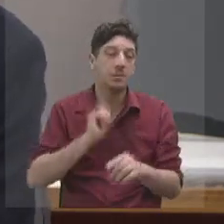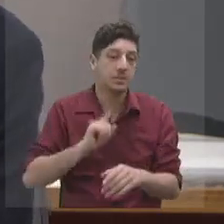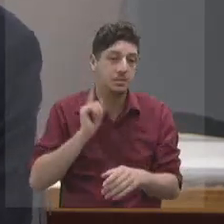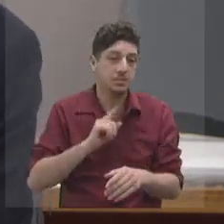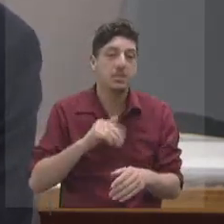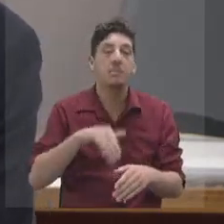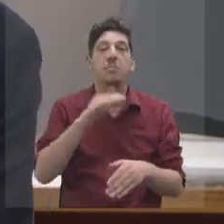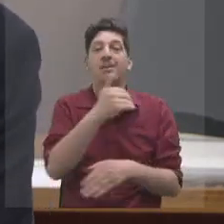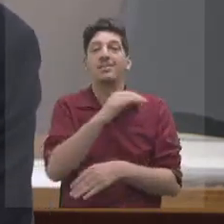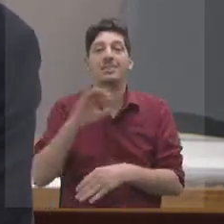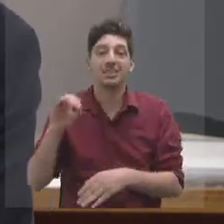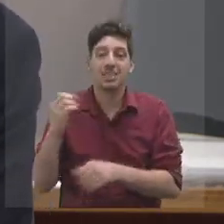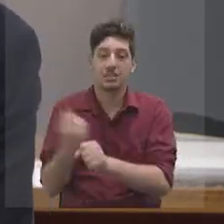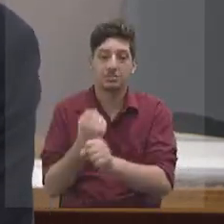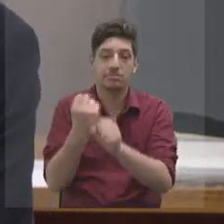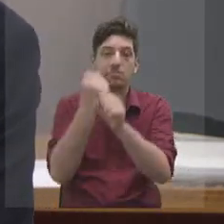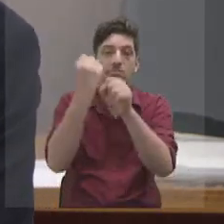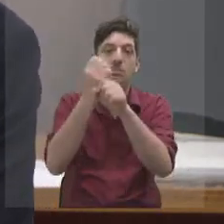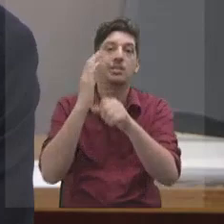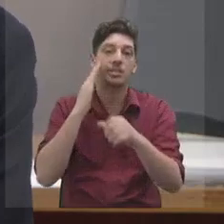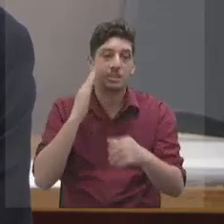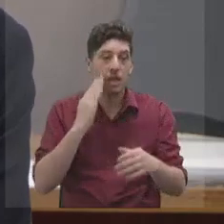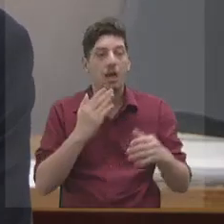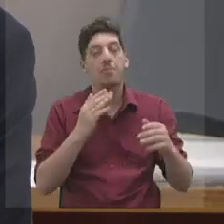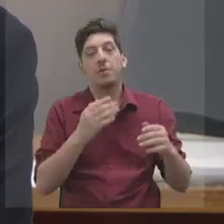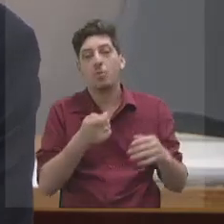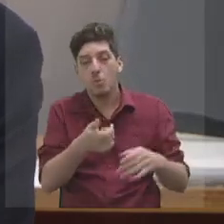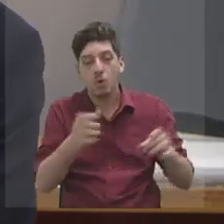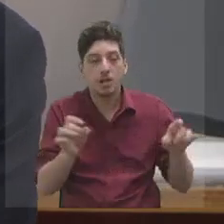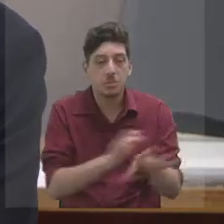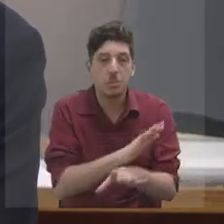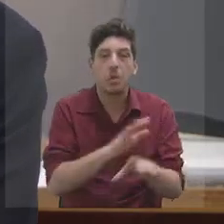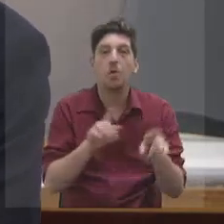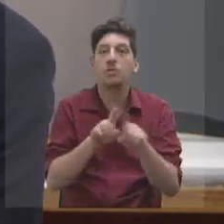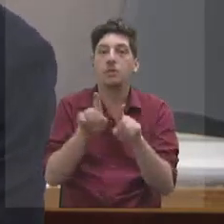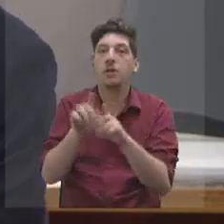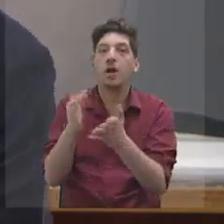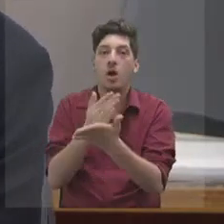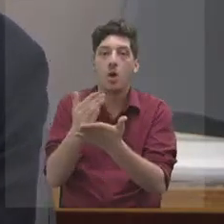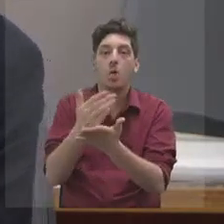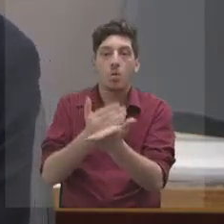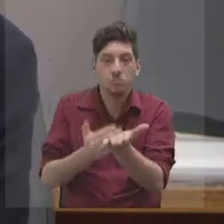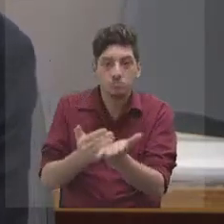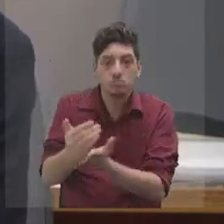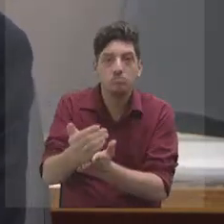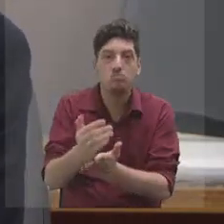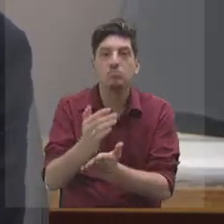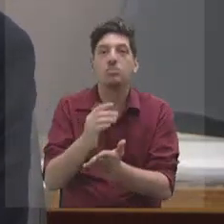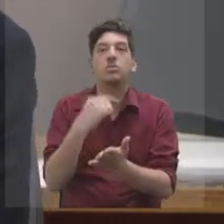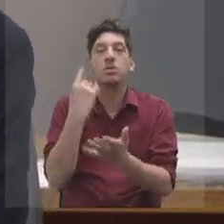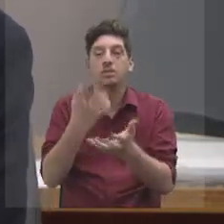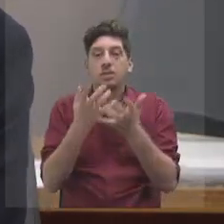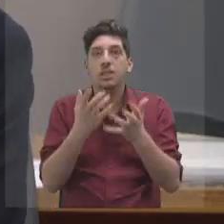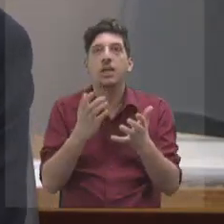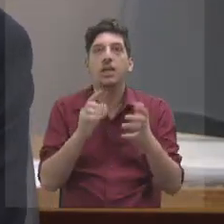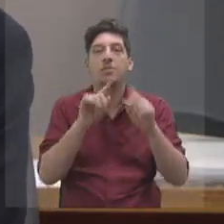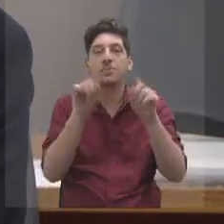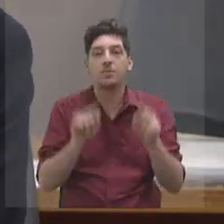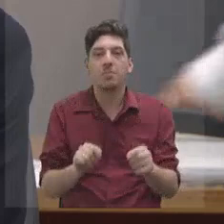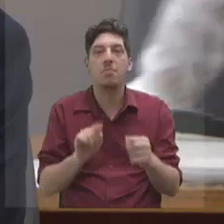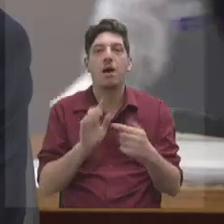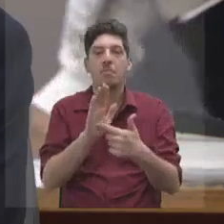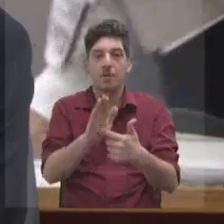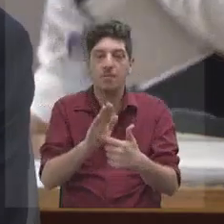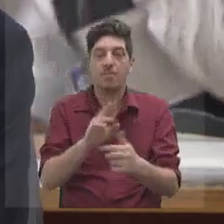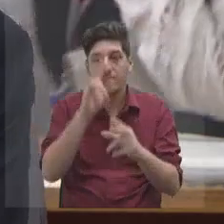Empreendimentos aí seja em execução seja a iniciar e a gente quer colorir cada vez mais esse mapa e com o apoio de vocês aqui da Assembleia